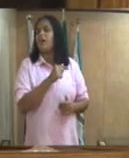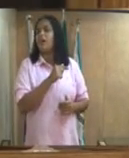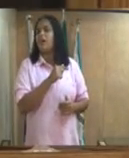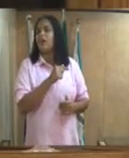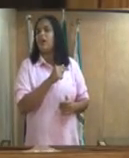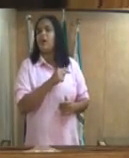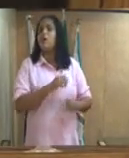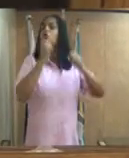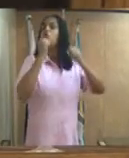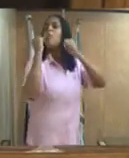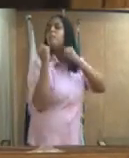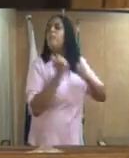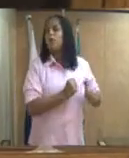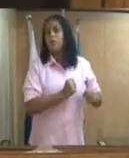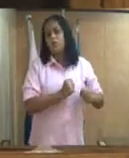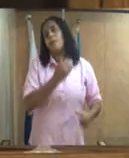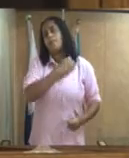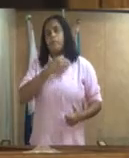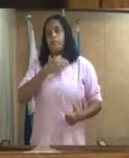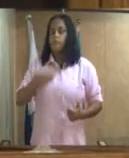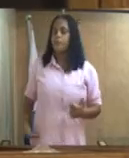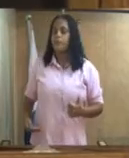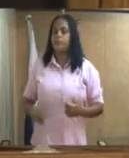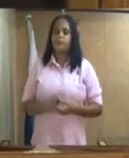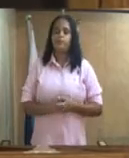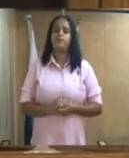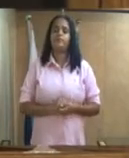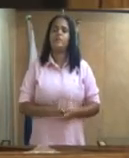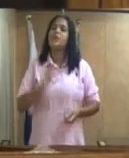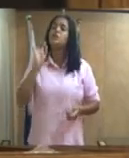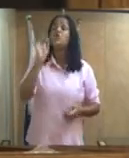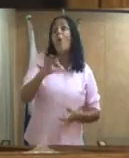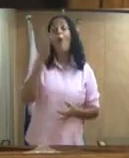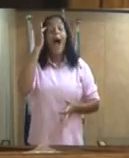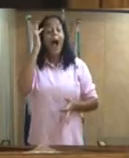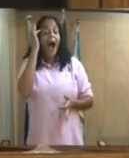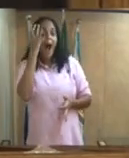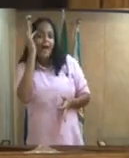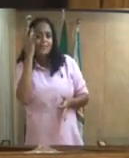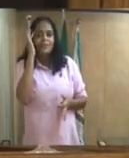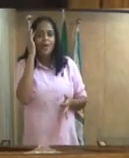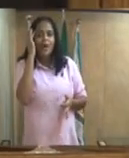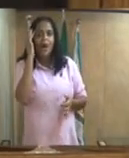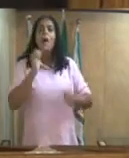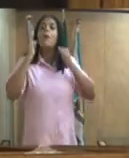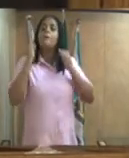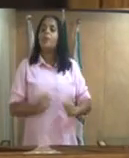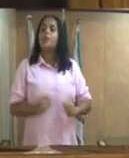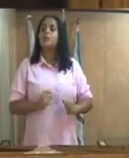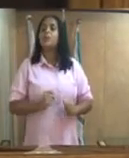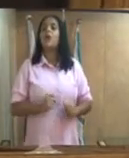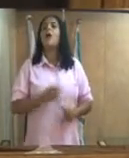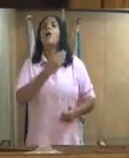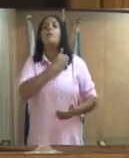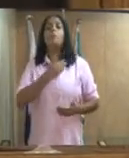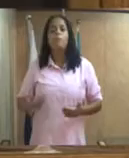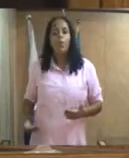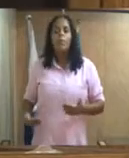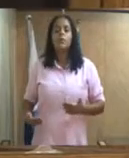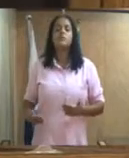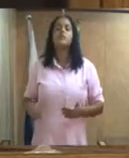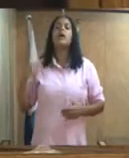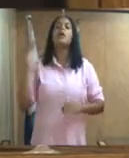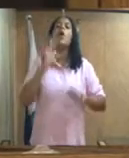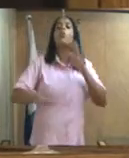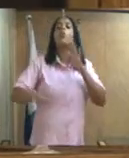do poder público. Não adianta só achar que o poder público tem que cuidar de tudo. Mas eu ainda